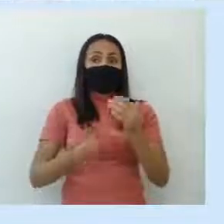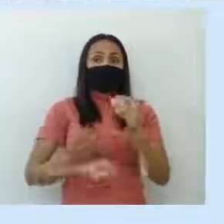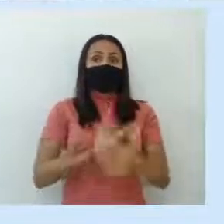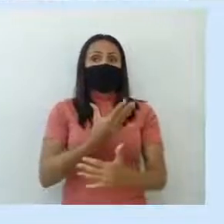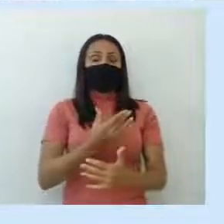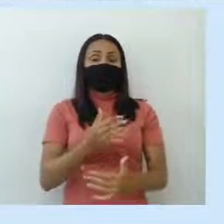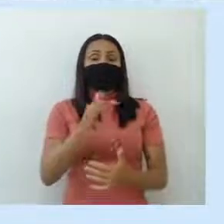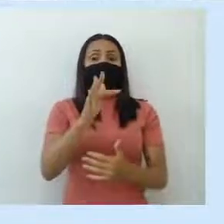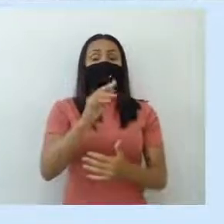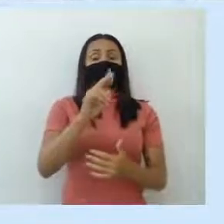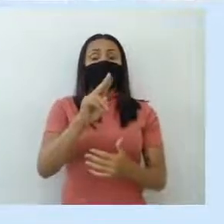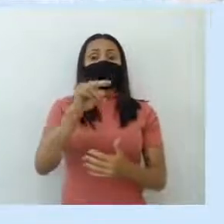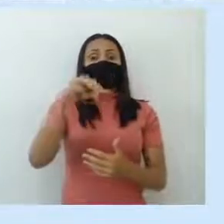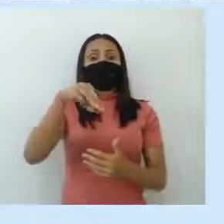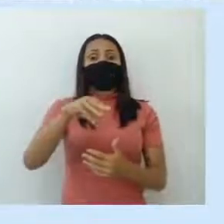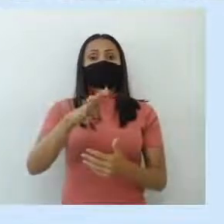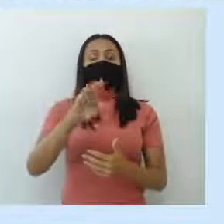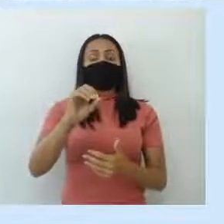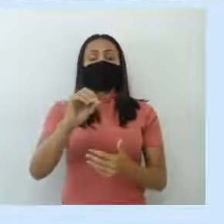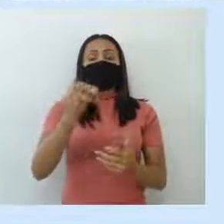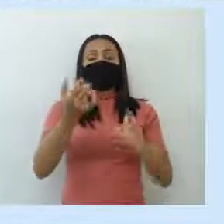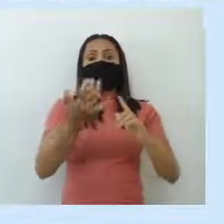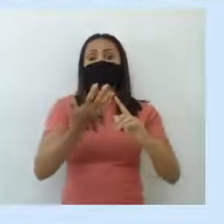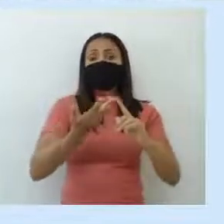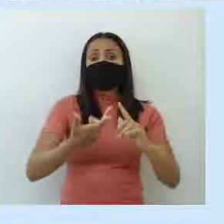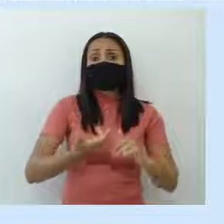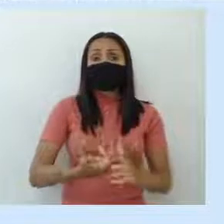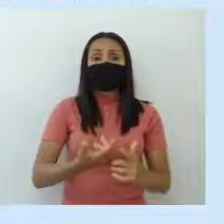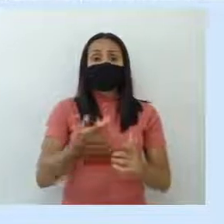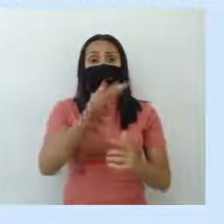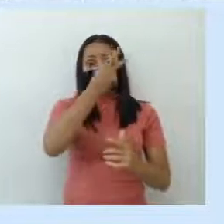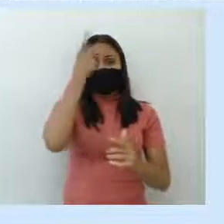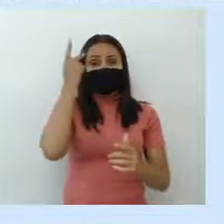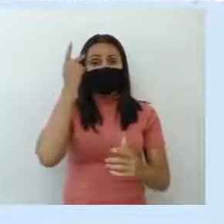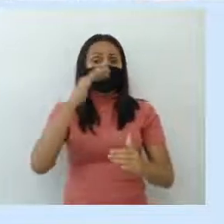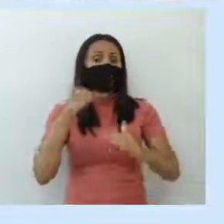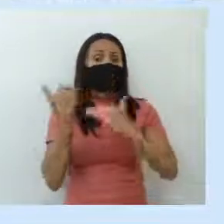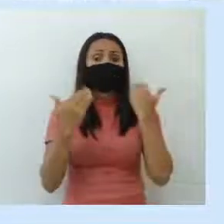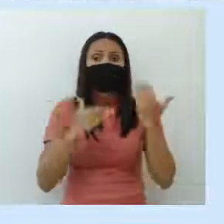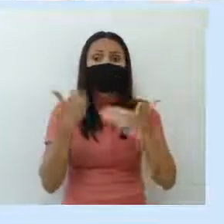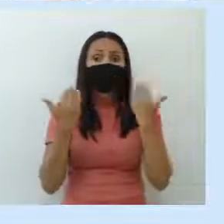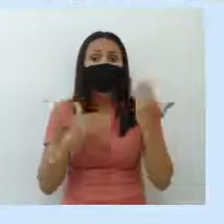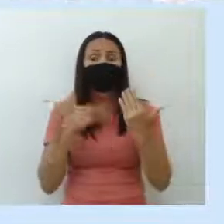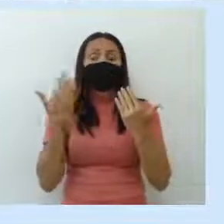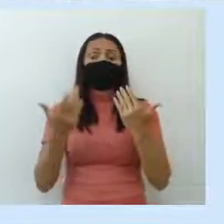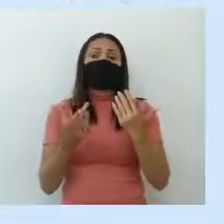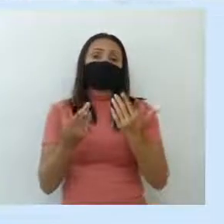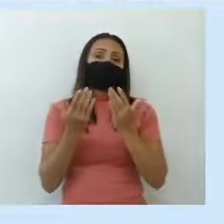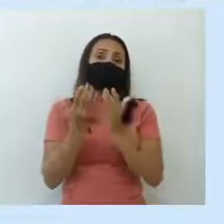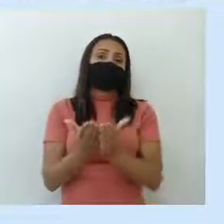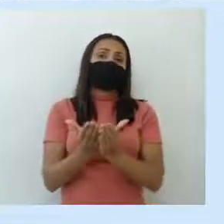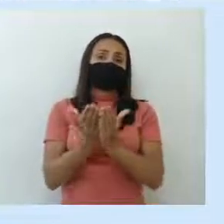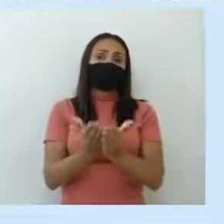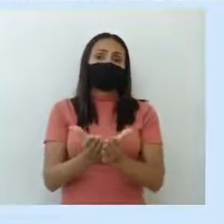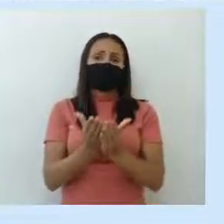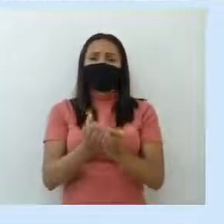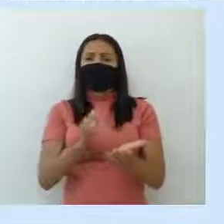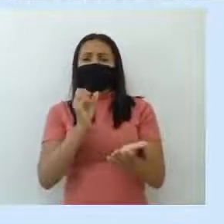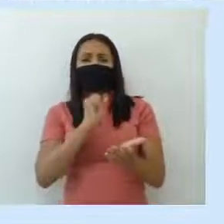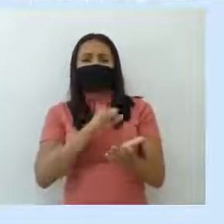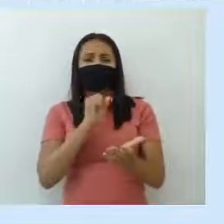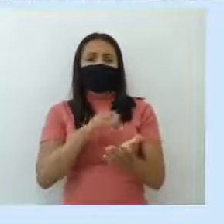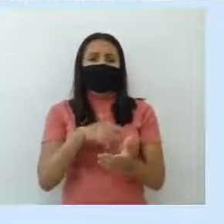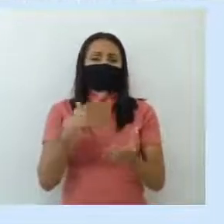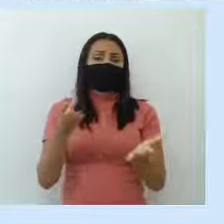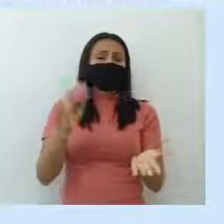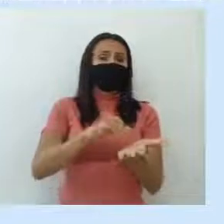quantidade, né? A quantidade de escravos que morriam nos porões, né? Devido aos maus tratos, devido à viagem, com todo um processo,